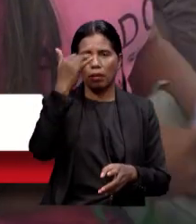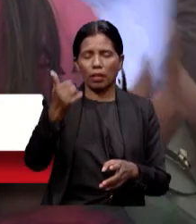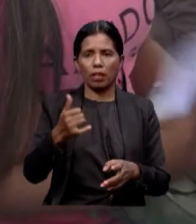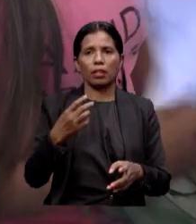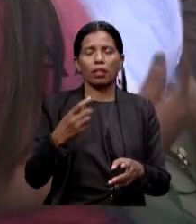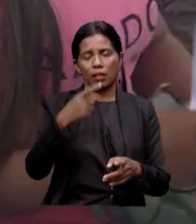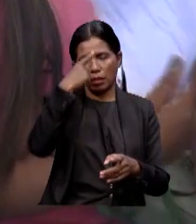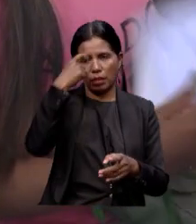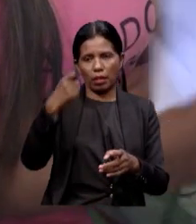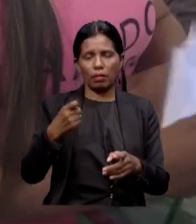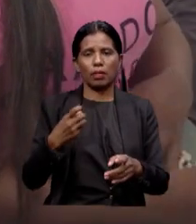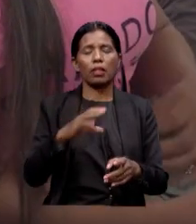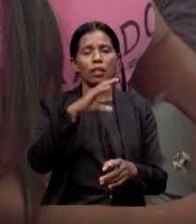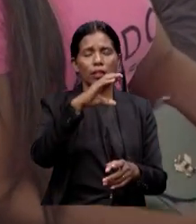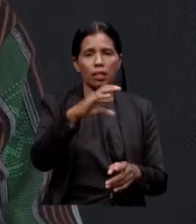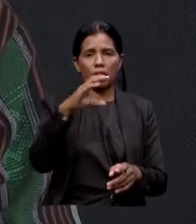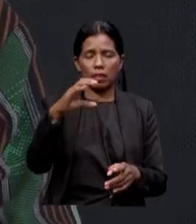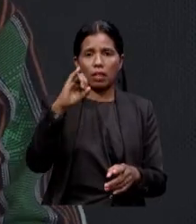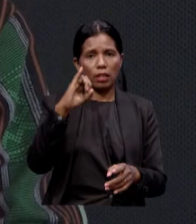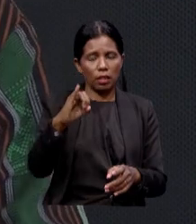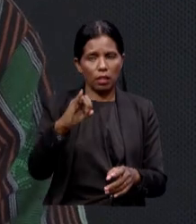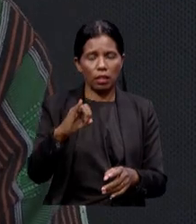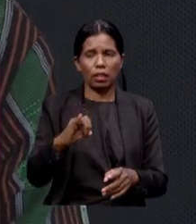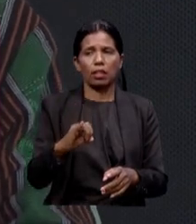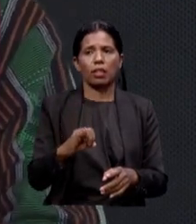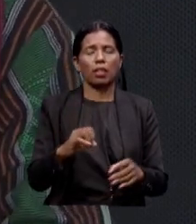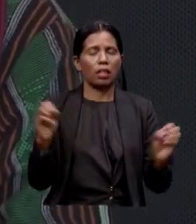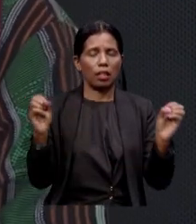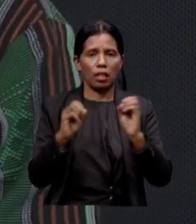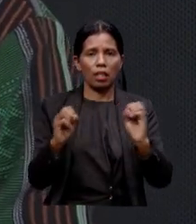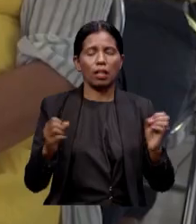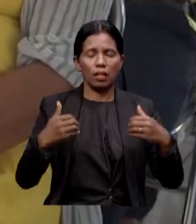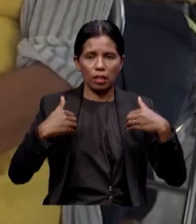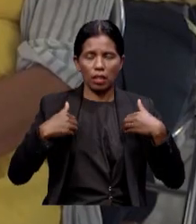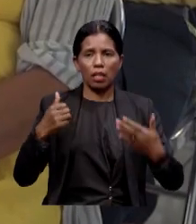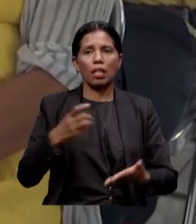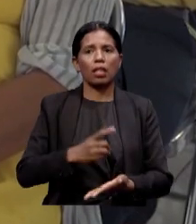Tamba CCI la iha asesor jurídico.